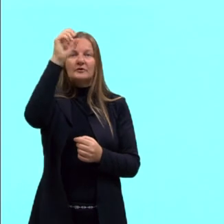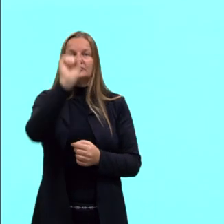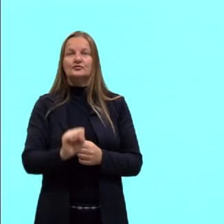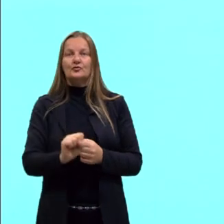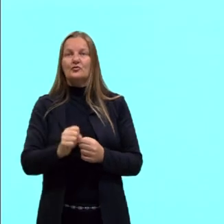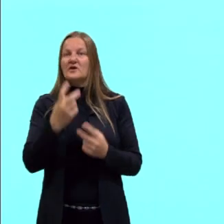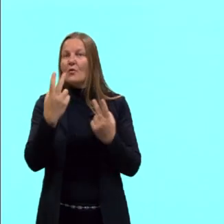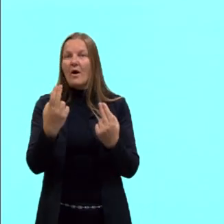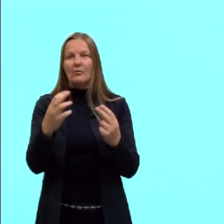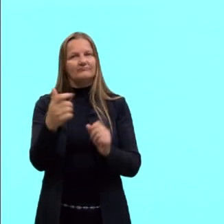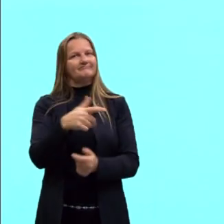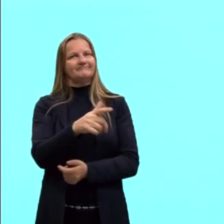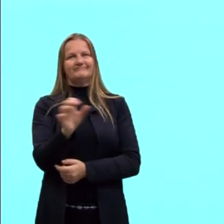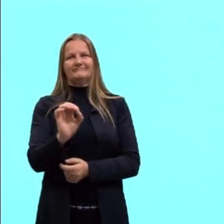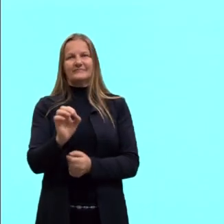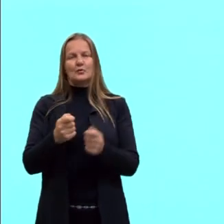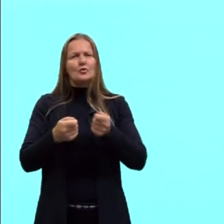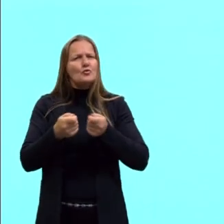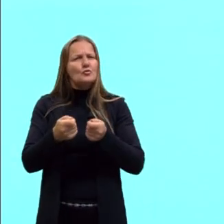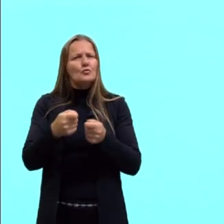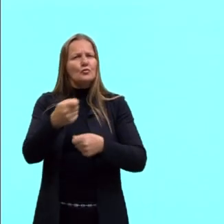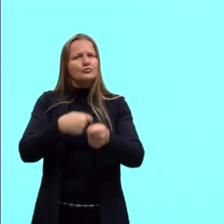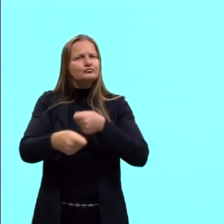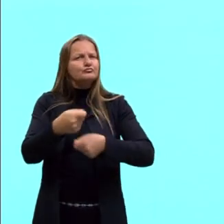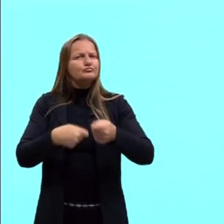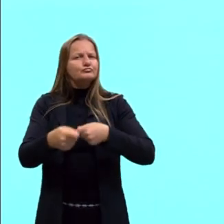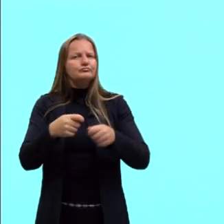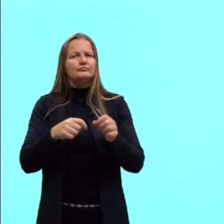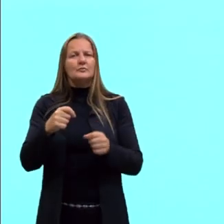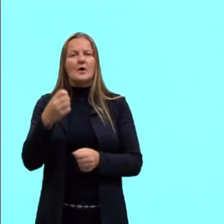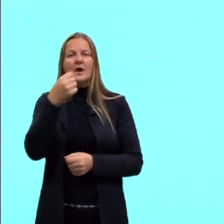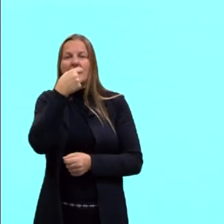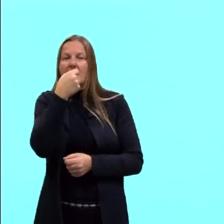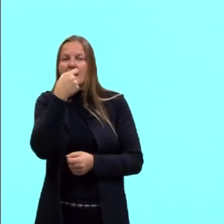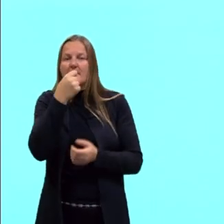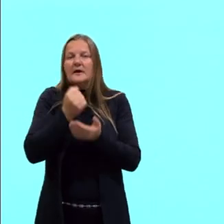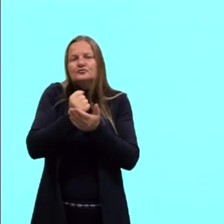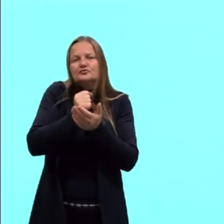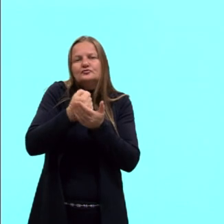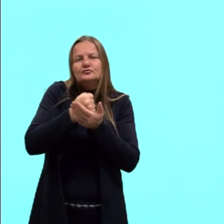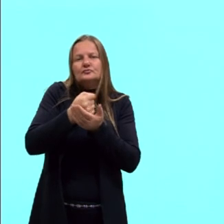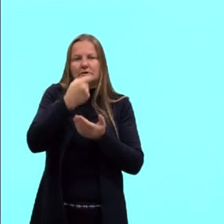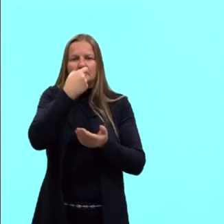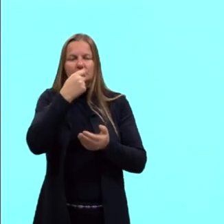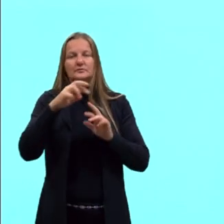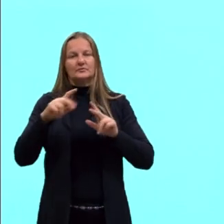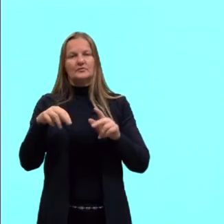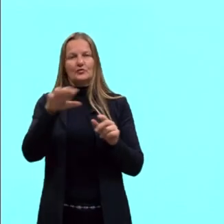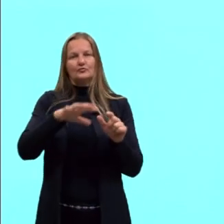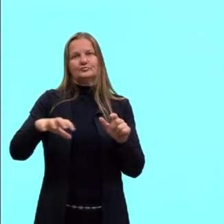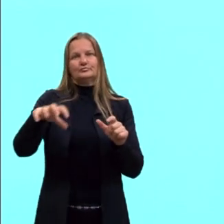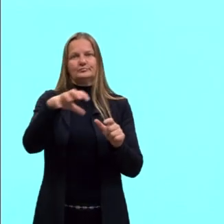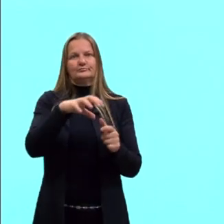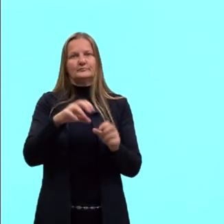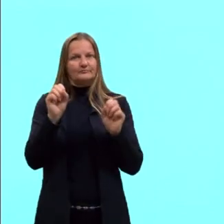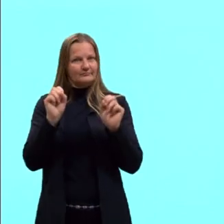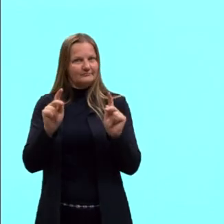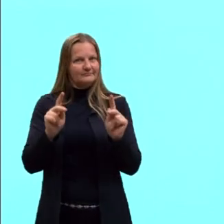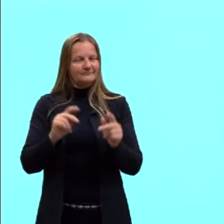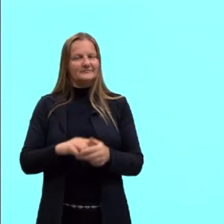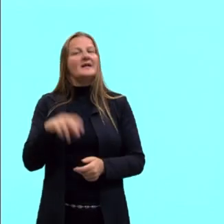conseguir vir então tu vai fazer esse controle né Essa melhor gerenciamento do nosso território entre outras coisas tá